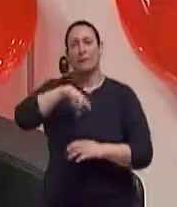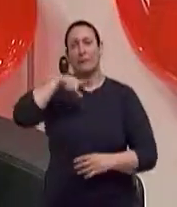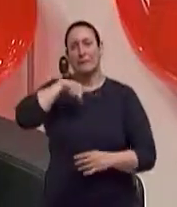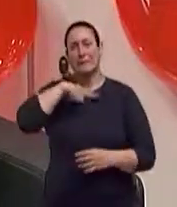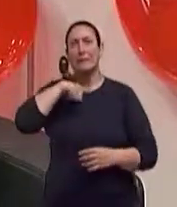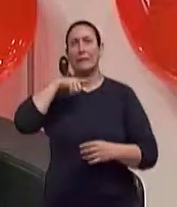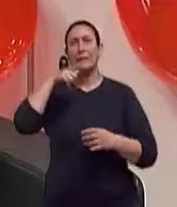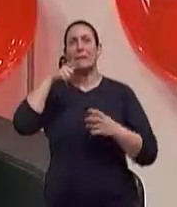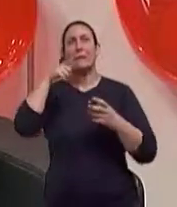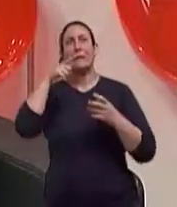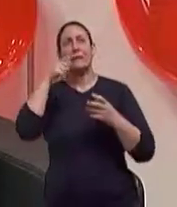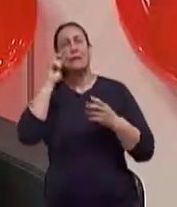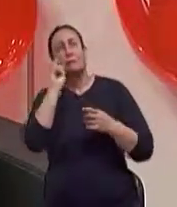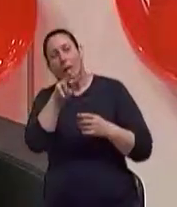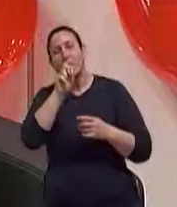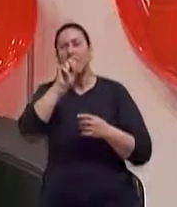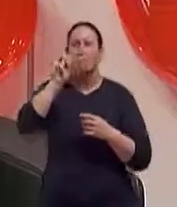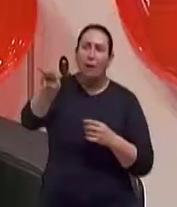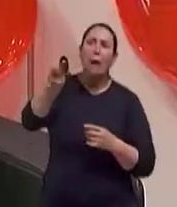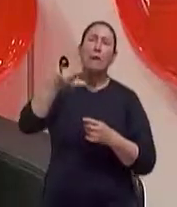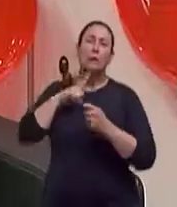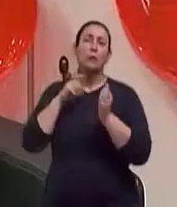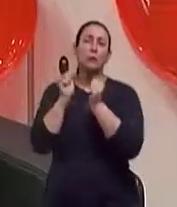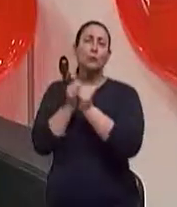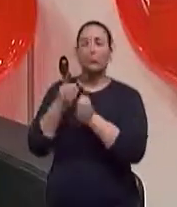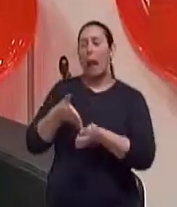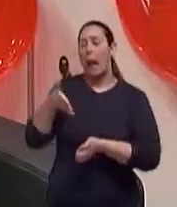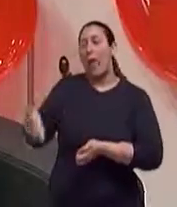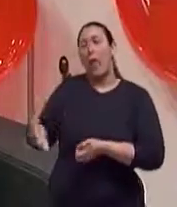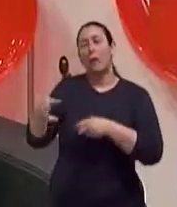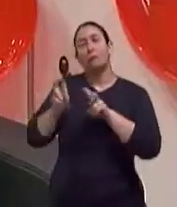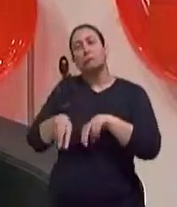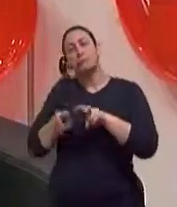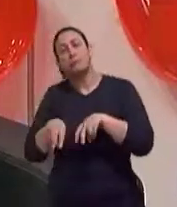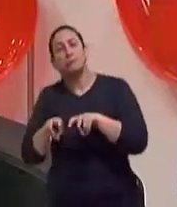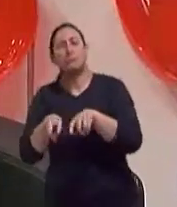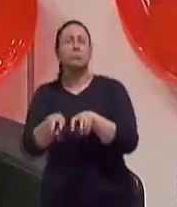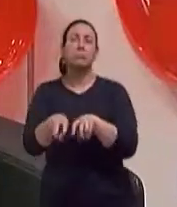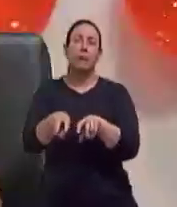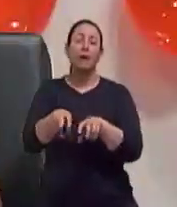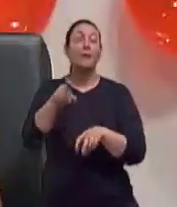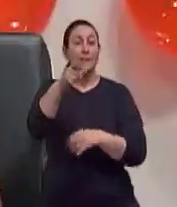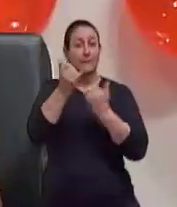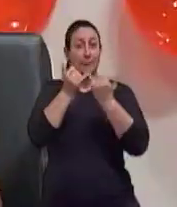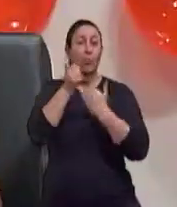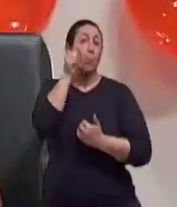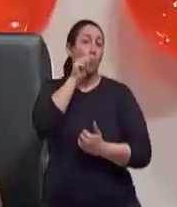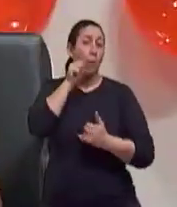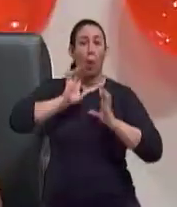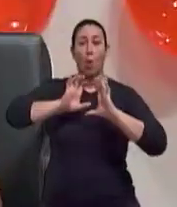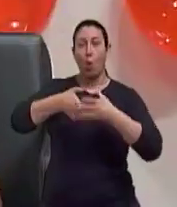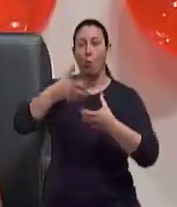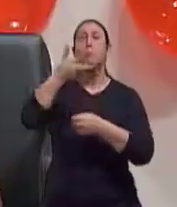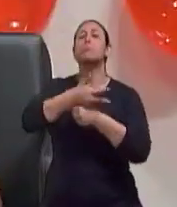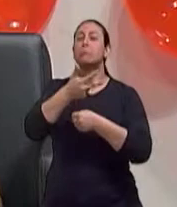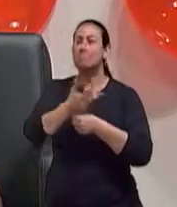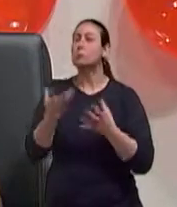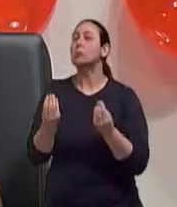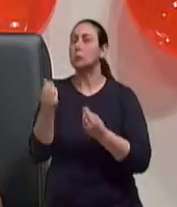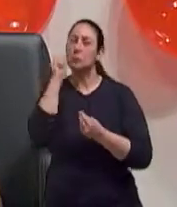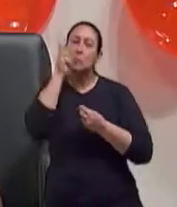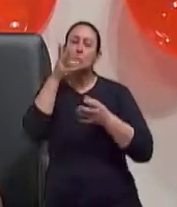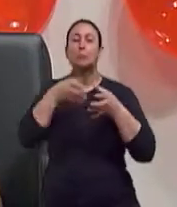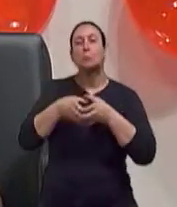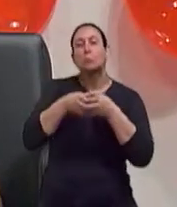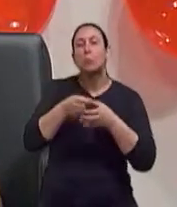um que o outro um companheiro ou senhoras percebemos que o grupo de mulheres é mais unidos ficam mais